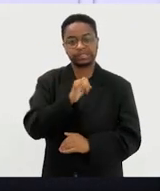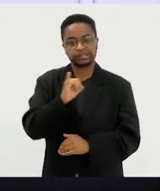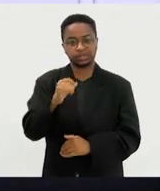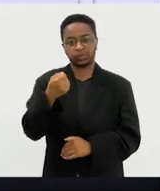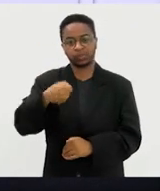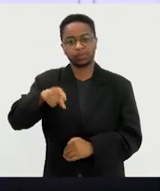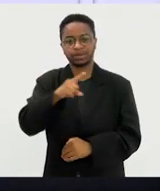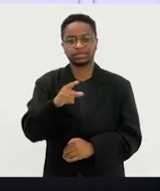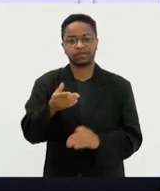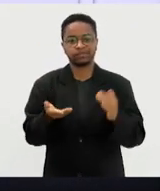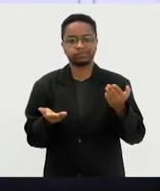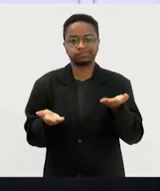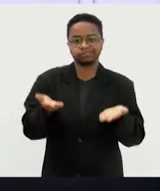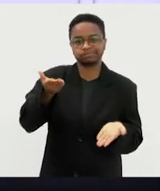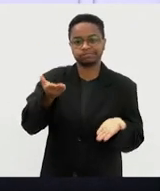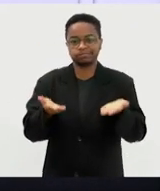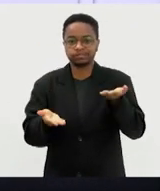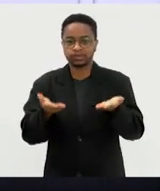de despesa.